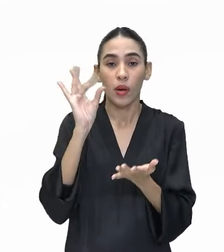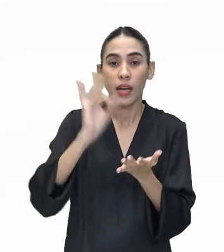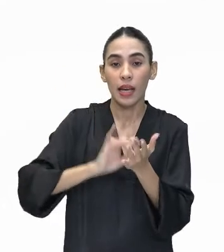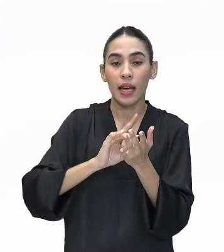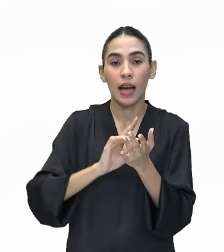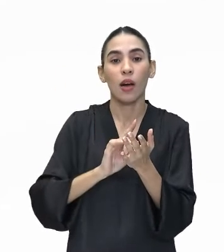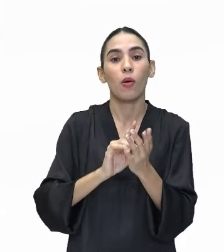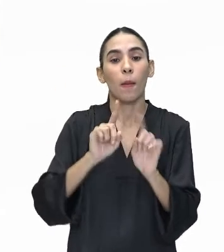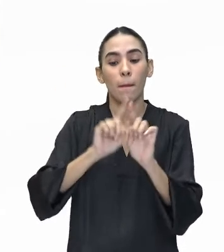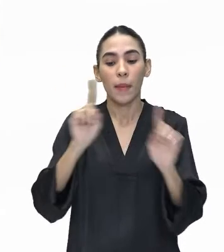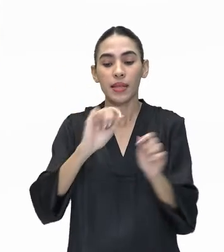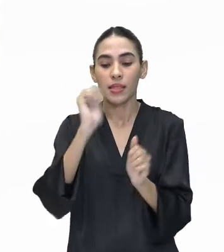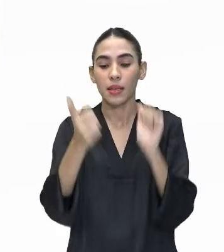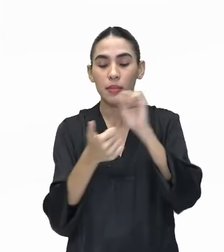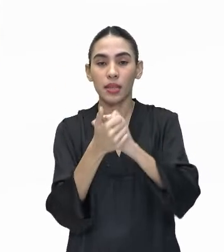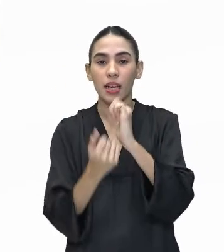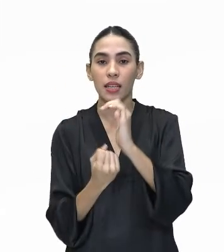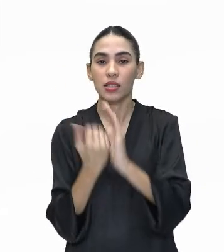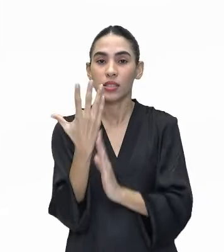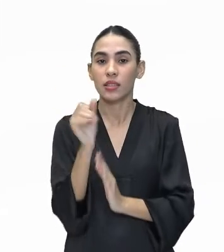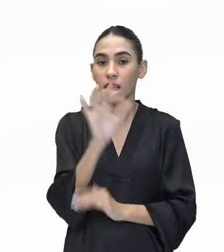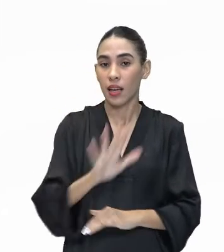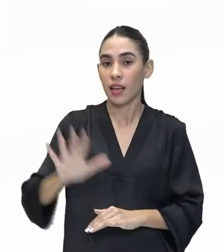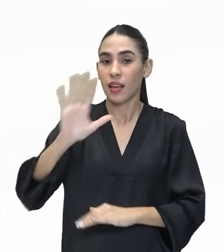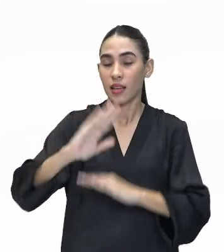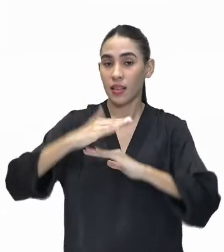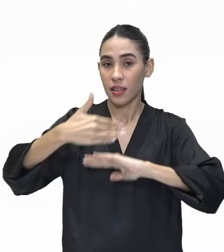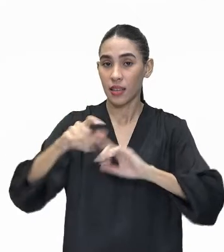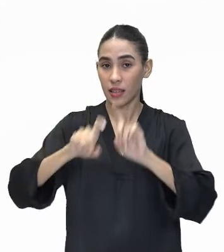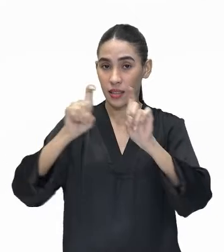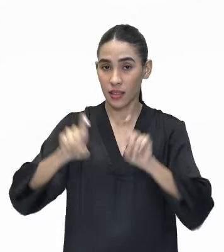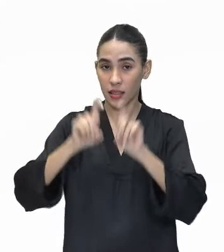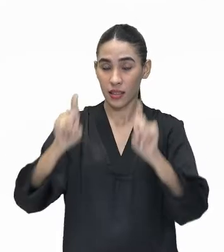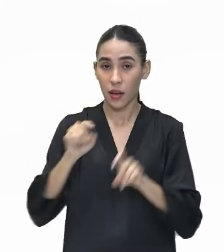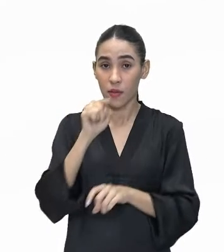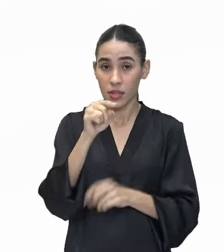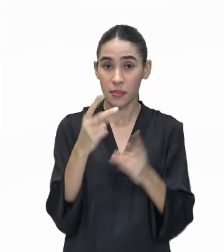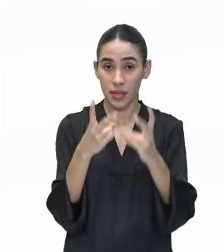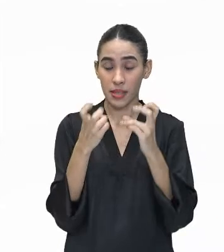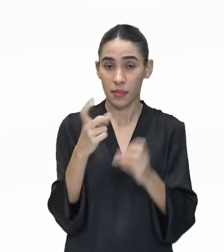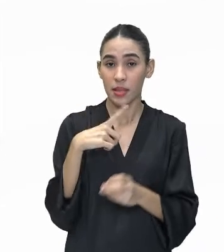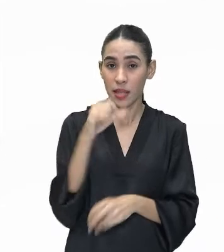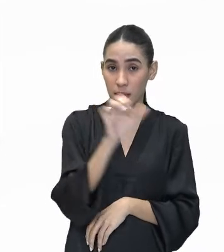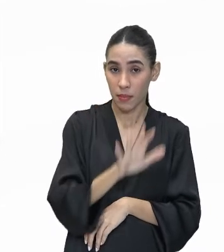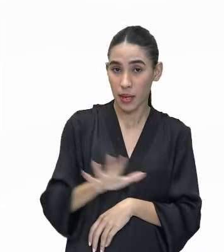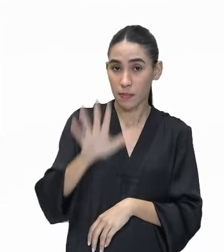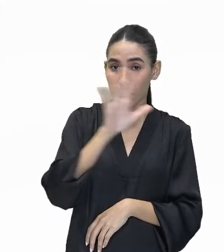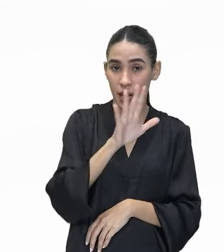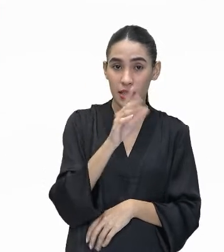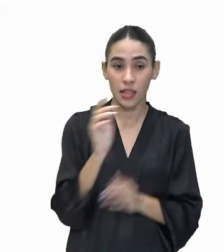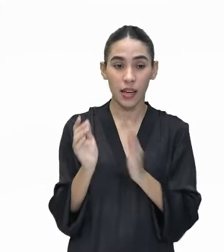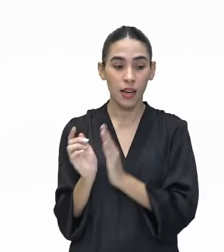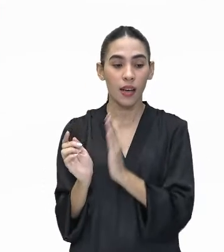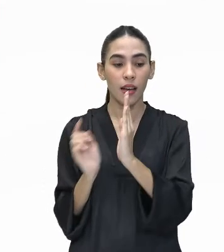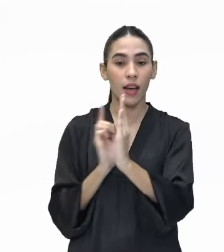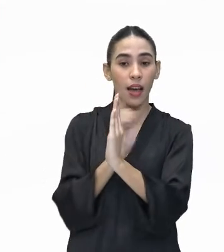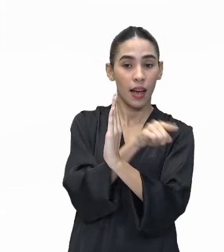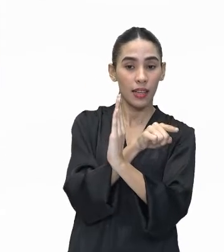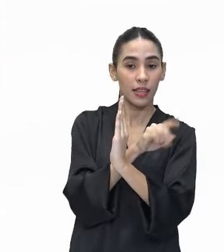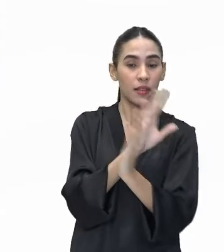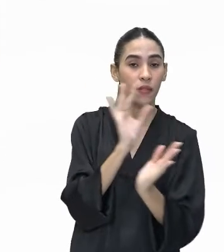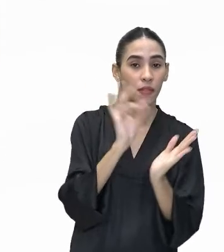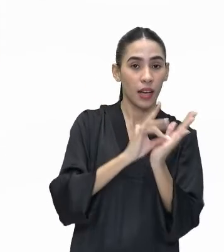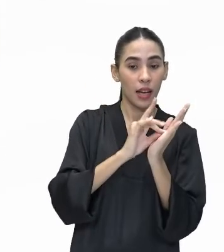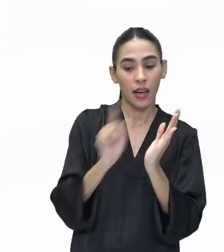imagens criadas digitalmente. Aí você tem uma imagem real e uma imagem